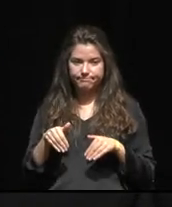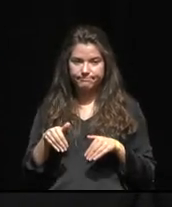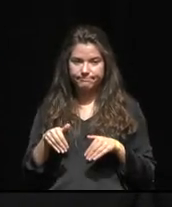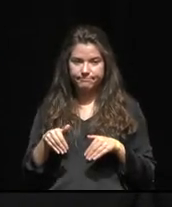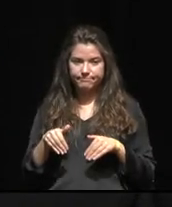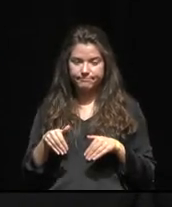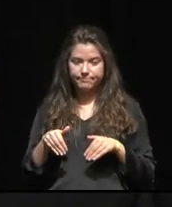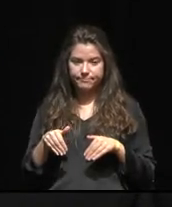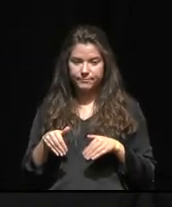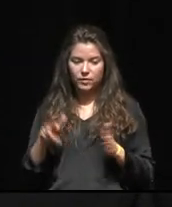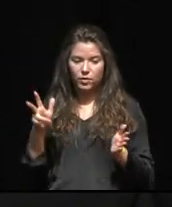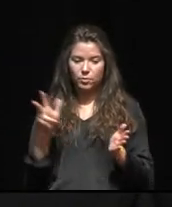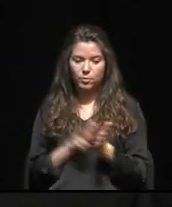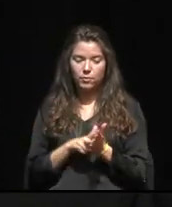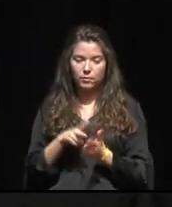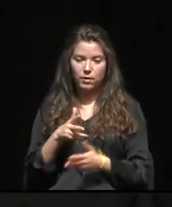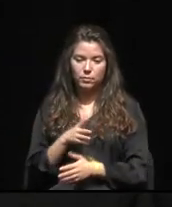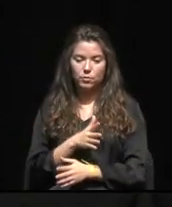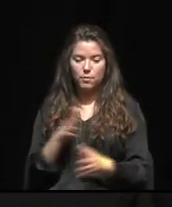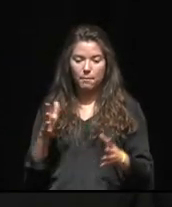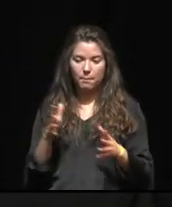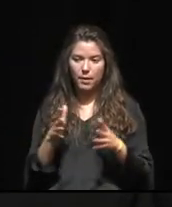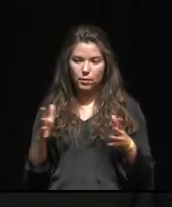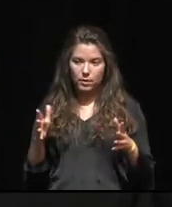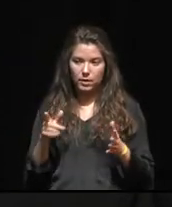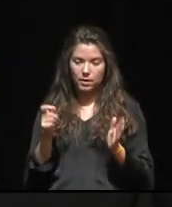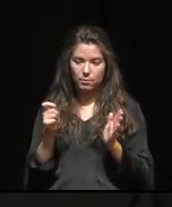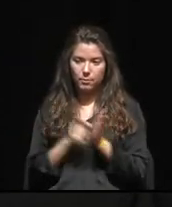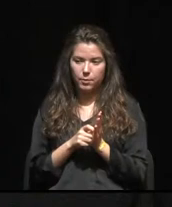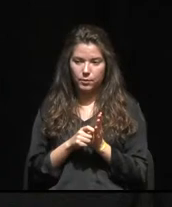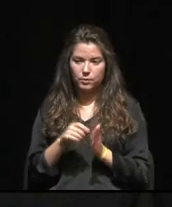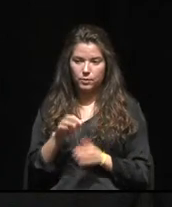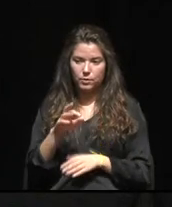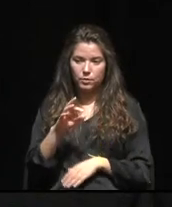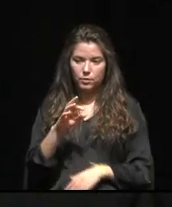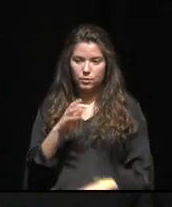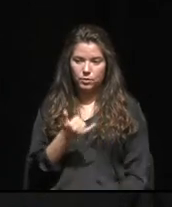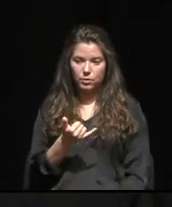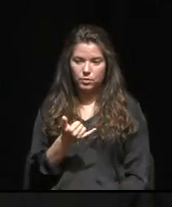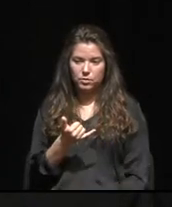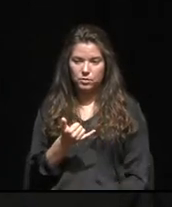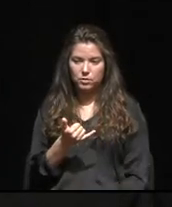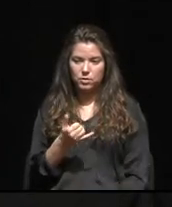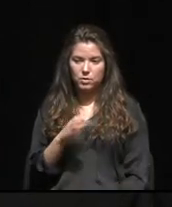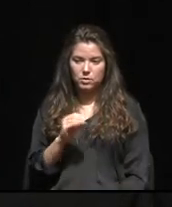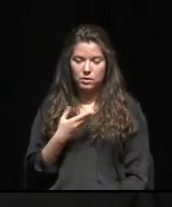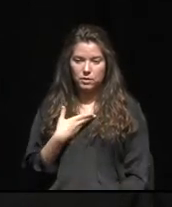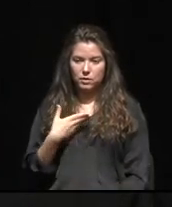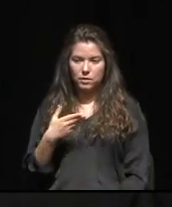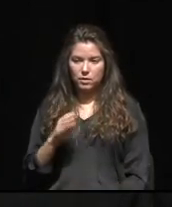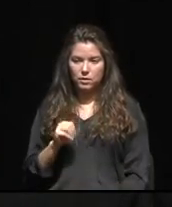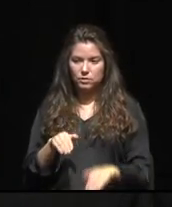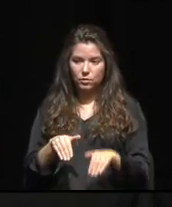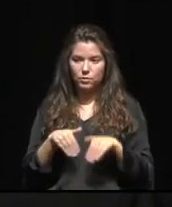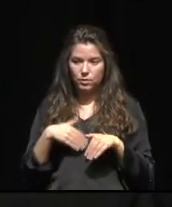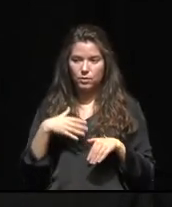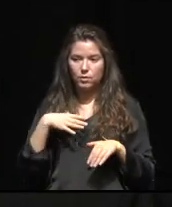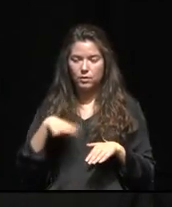abstém foi aprovado por maioria ponto dois o CDs absteve-se